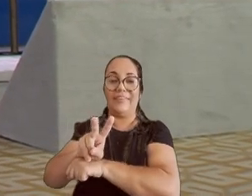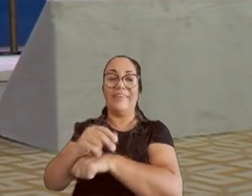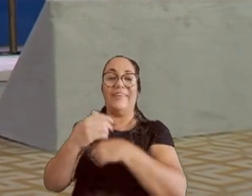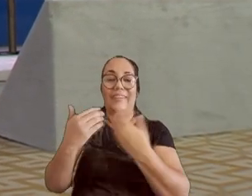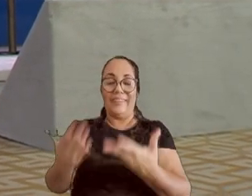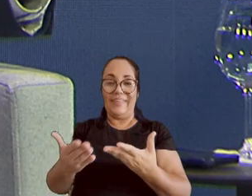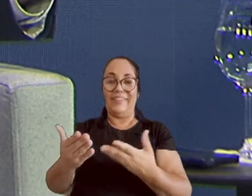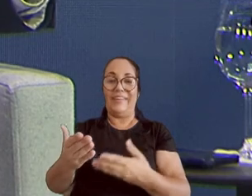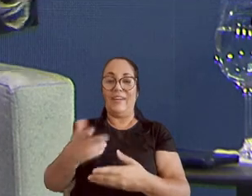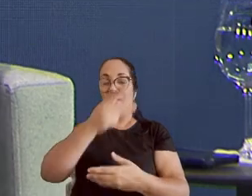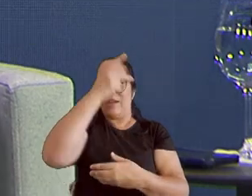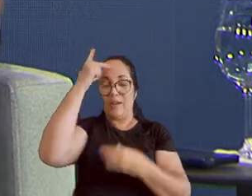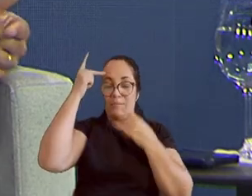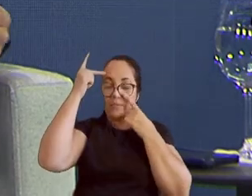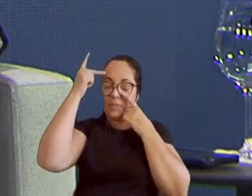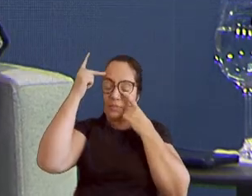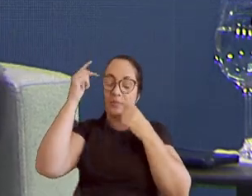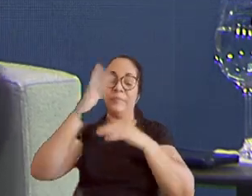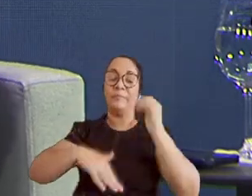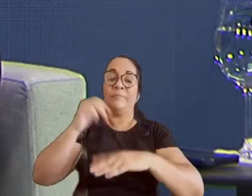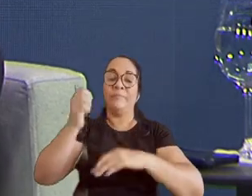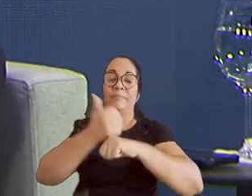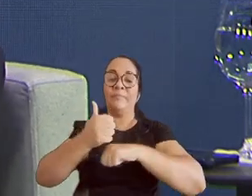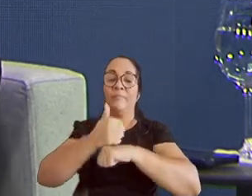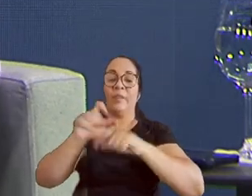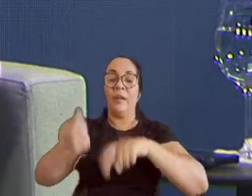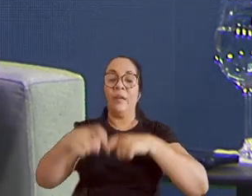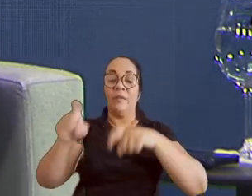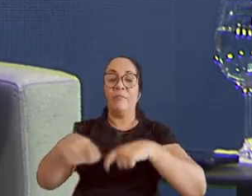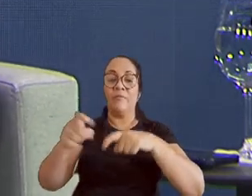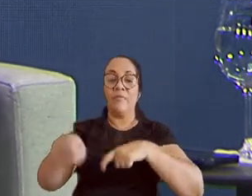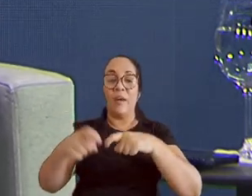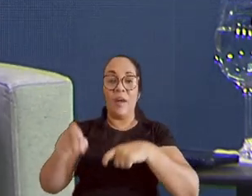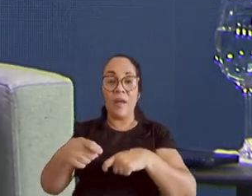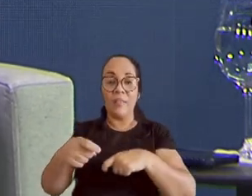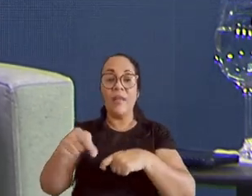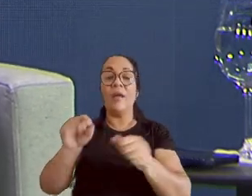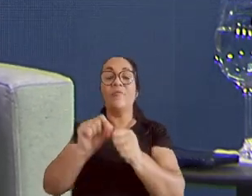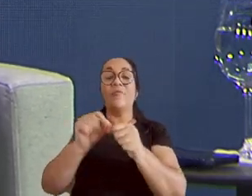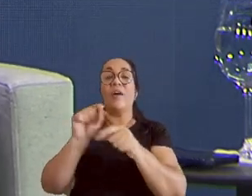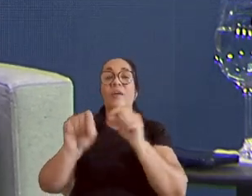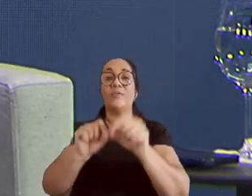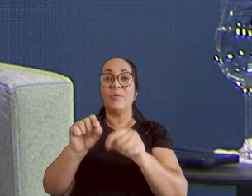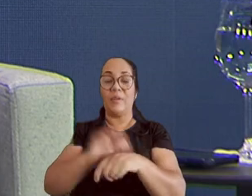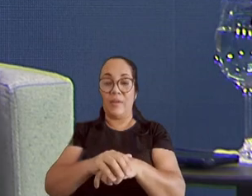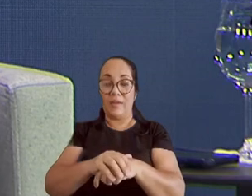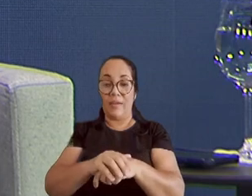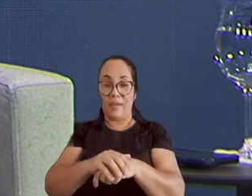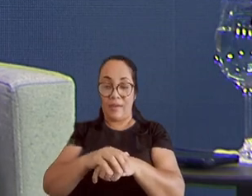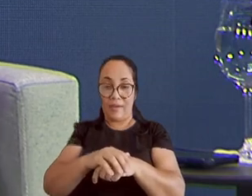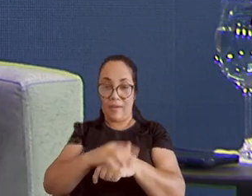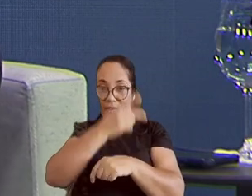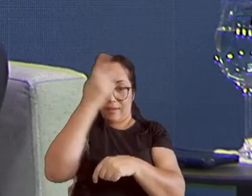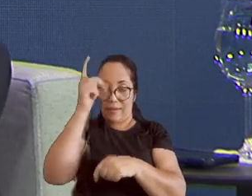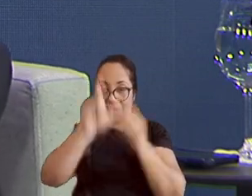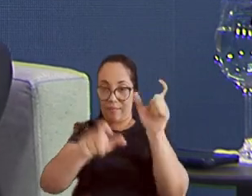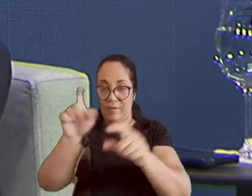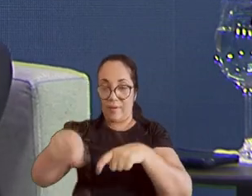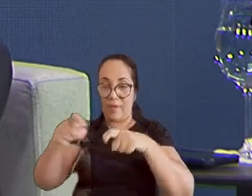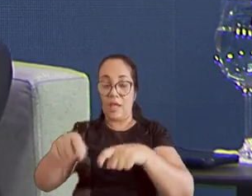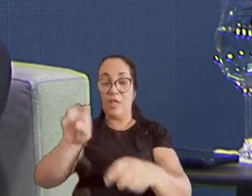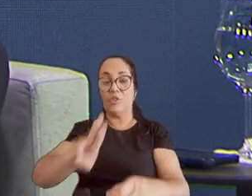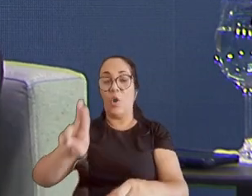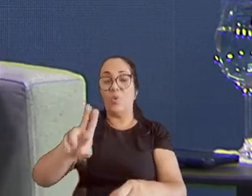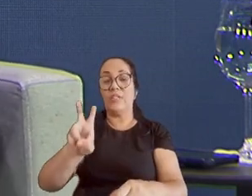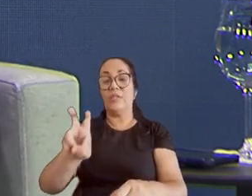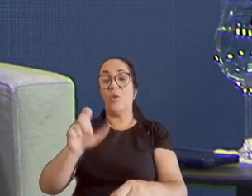não sei porque que a gente tem a fama que tem se você pegar a média do Produtor brasileiro na média ele só usa 51% da área dele